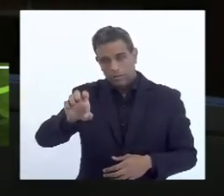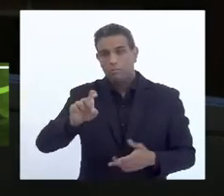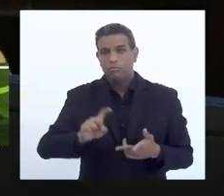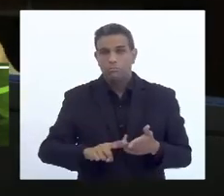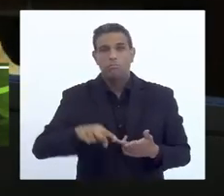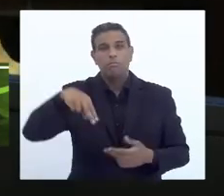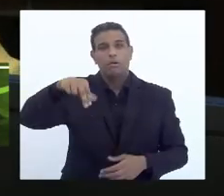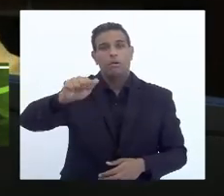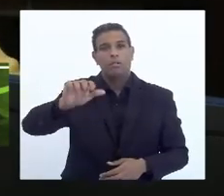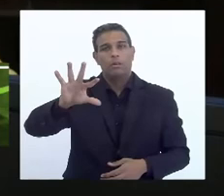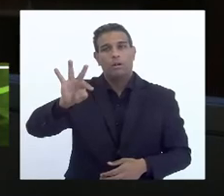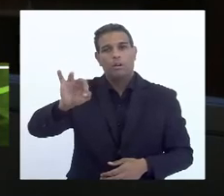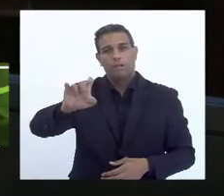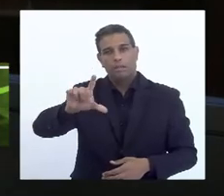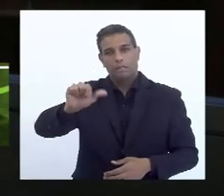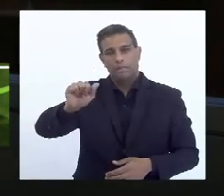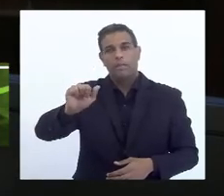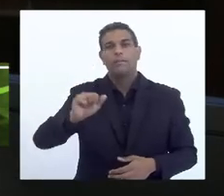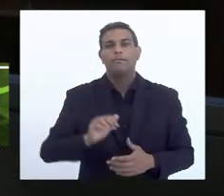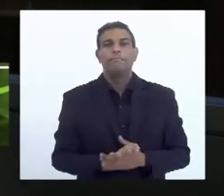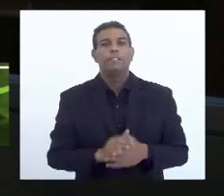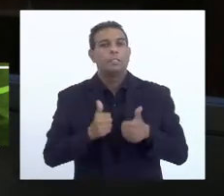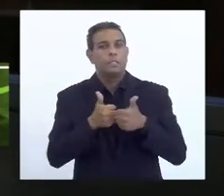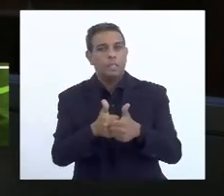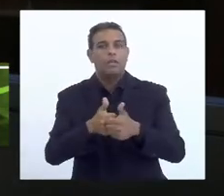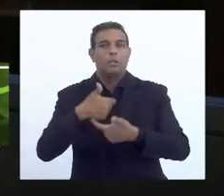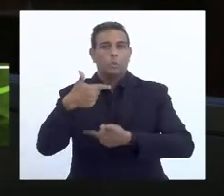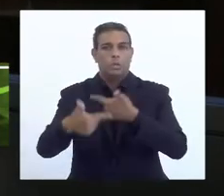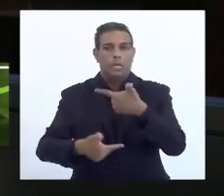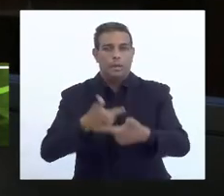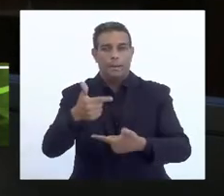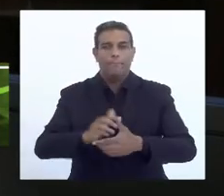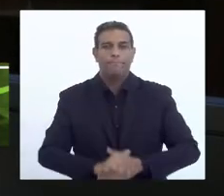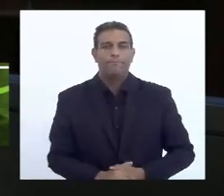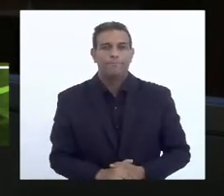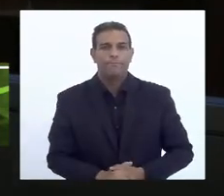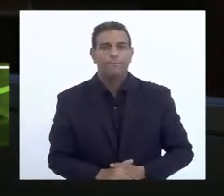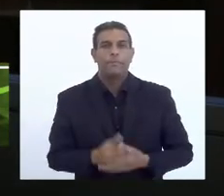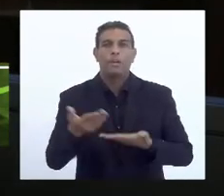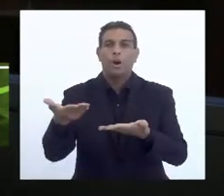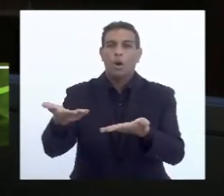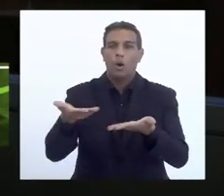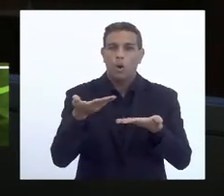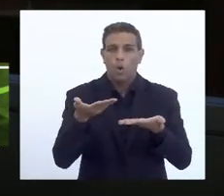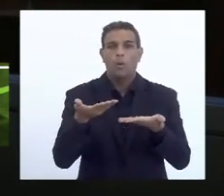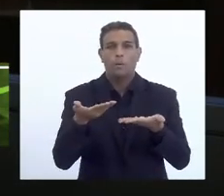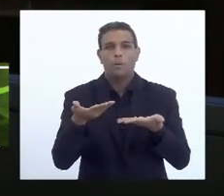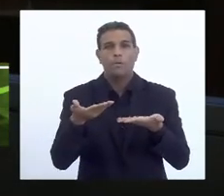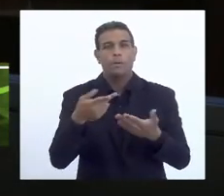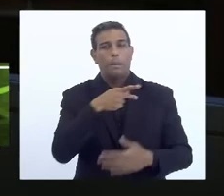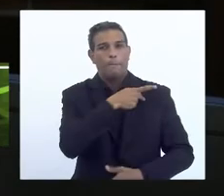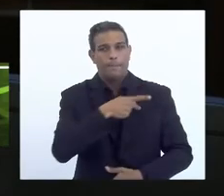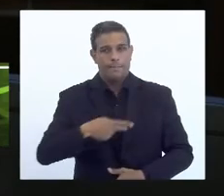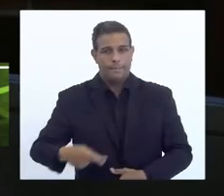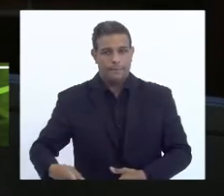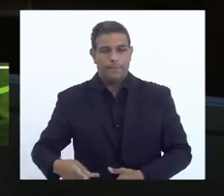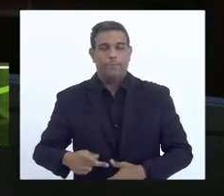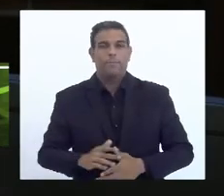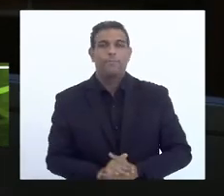Natália Zermeta. Sigamos. E aqui agora passo a presidência